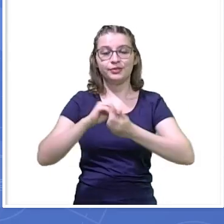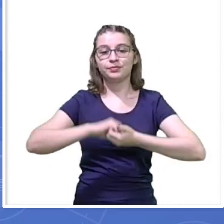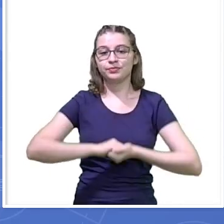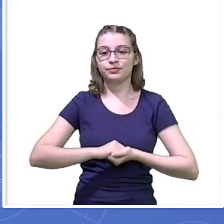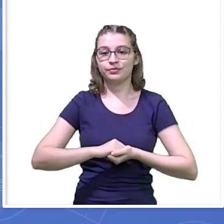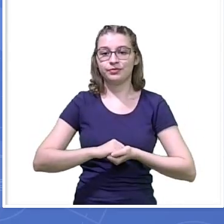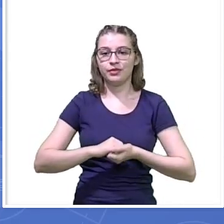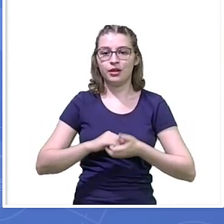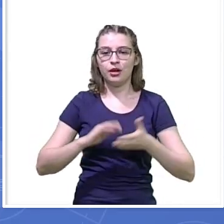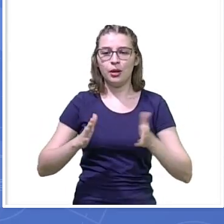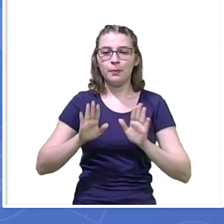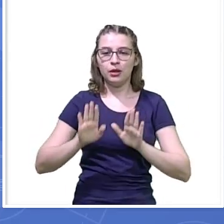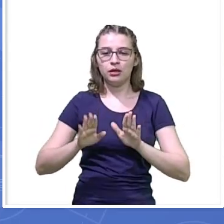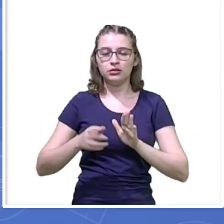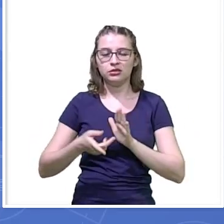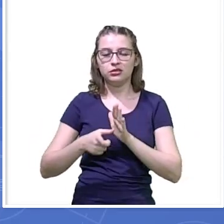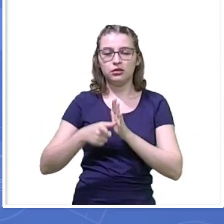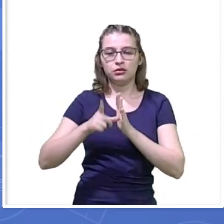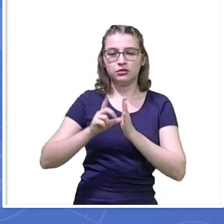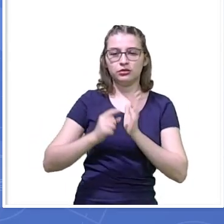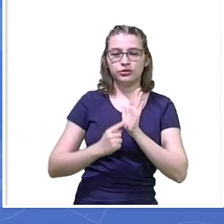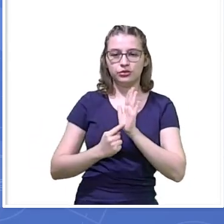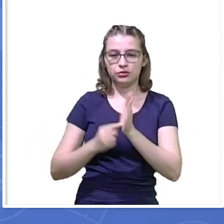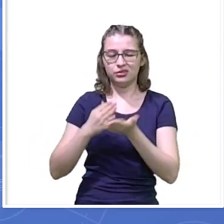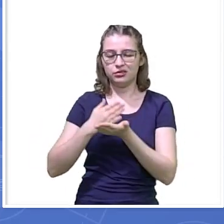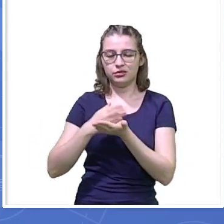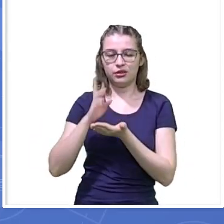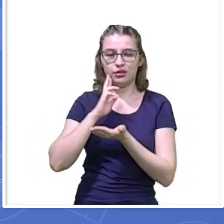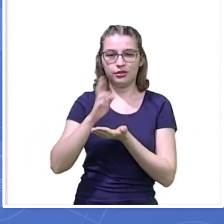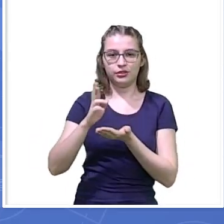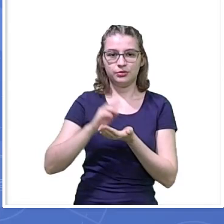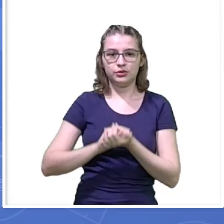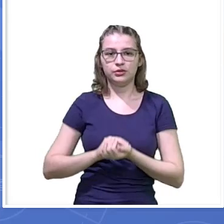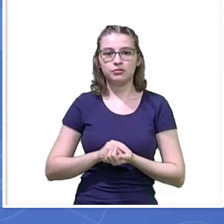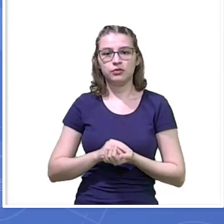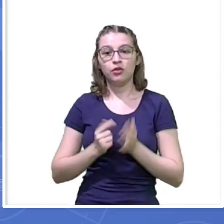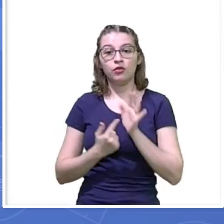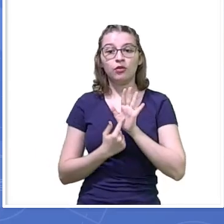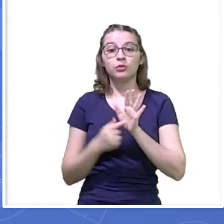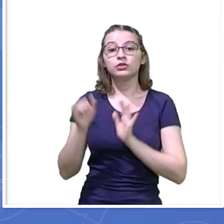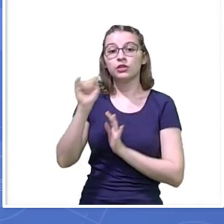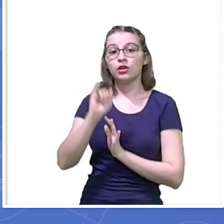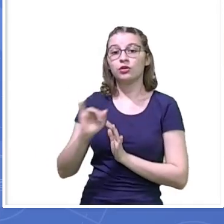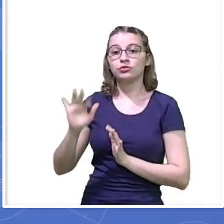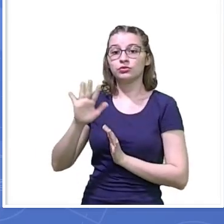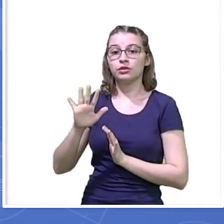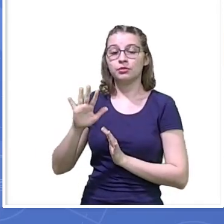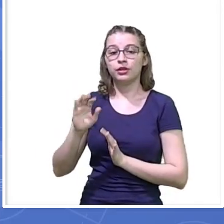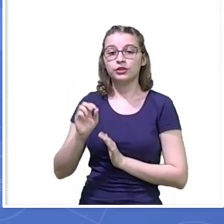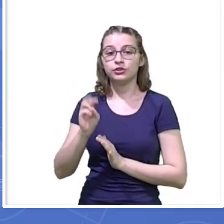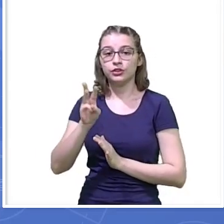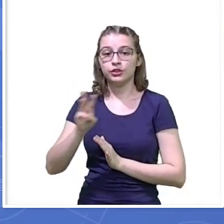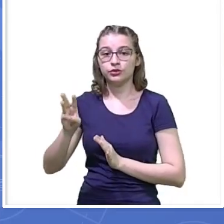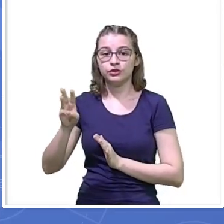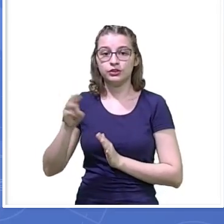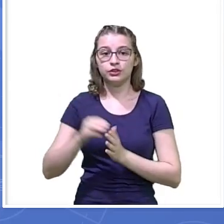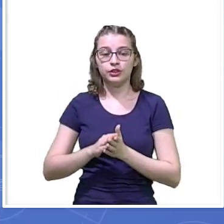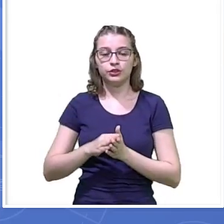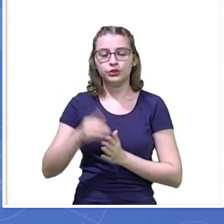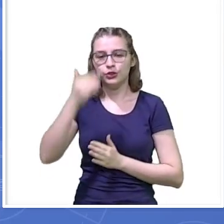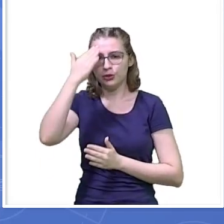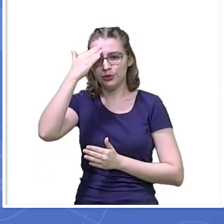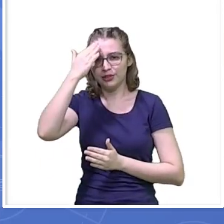aí a responder, eu queria mostrar para vocês uma página do Portal Saber Mais, né, que é um dos portais aí que você